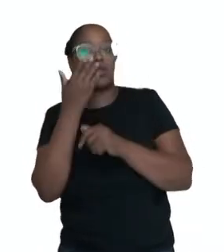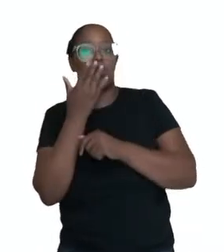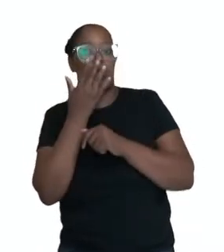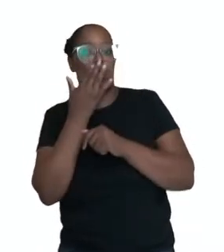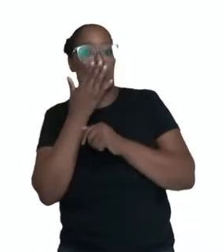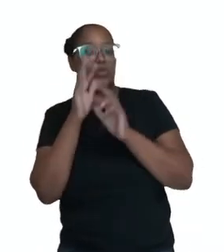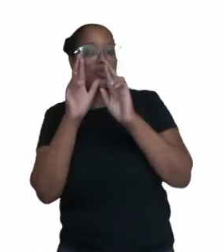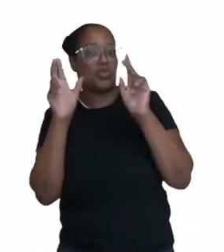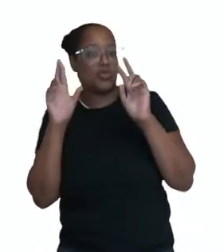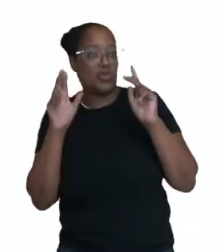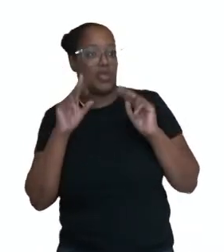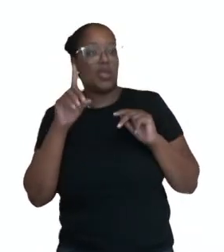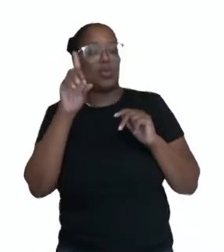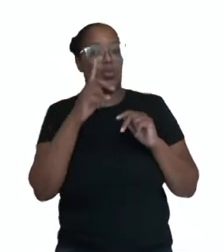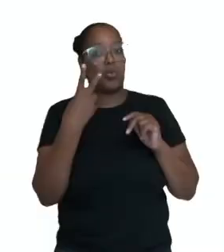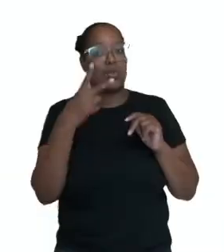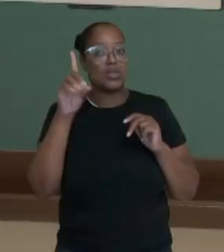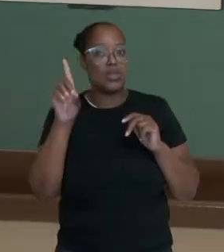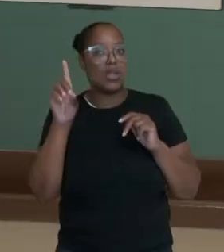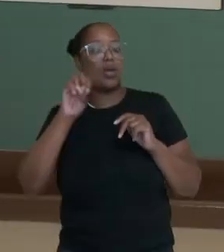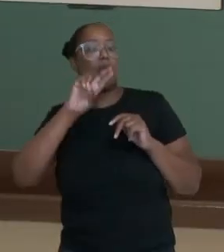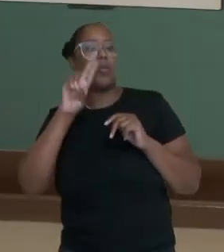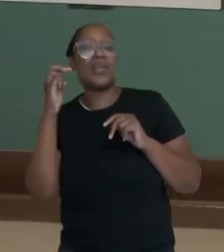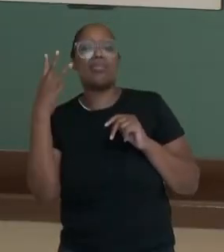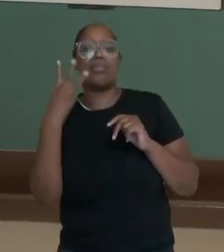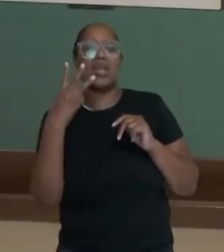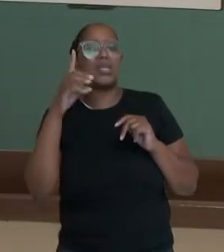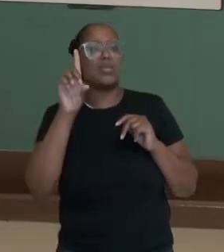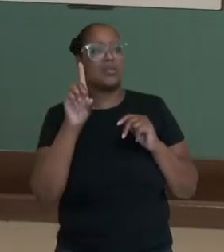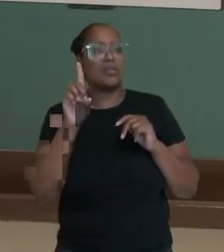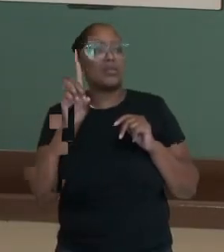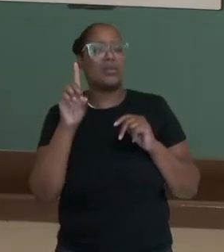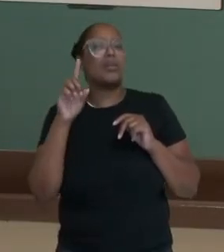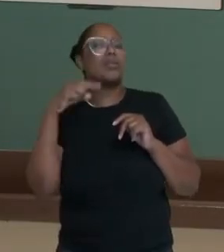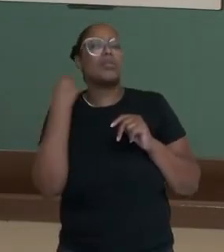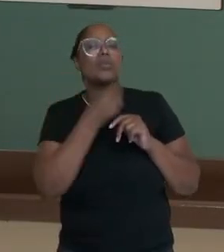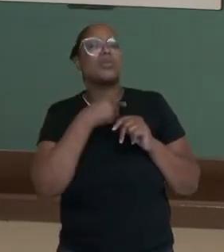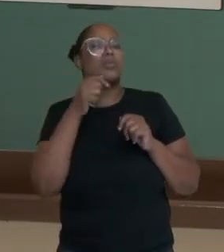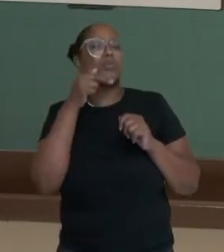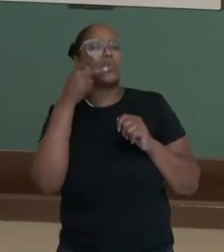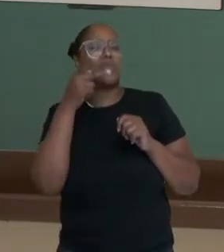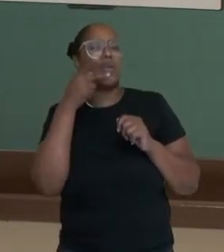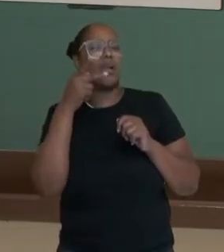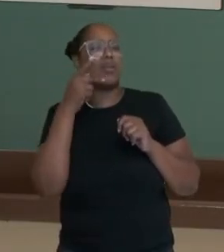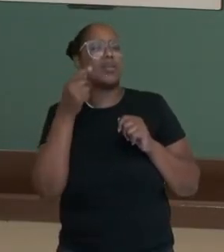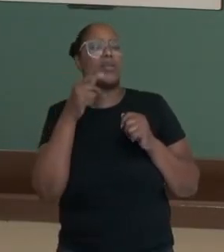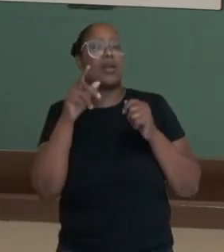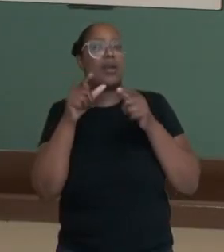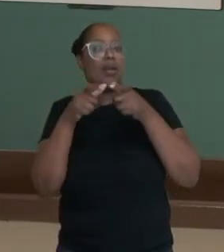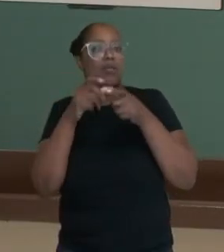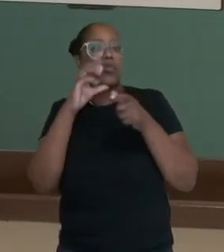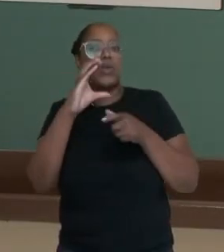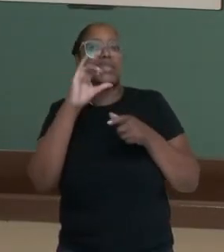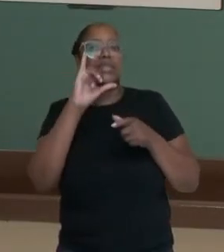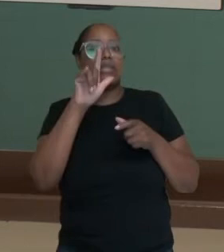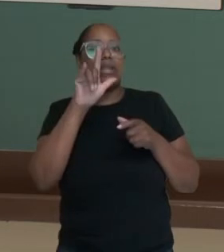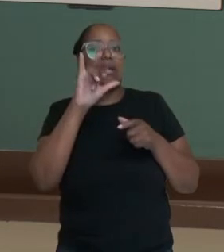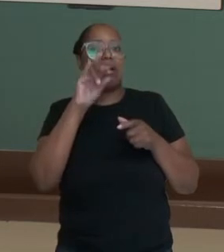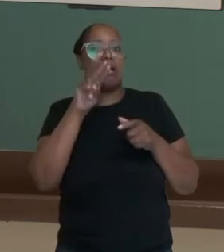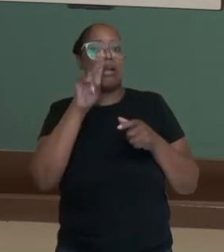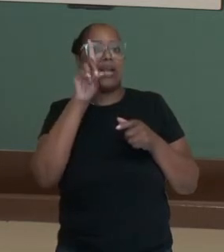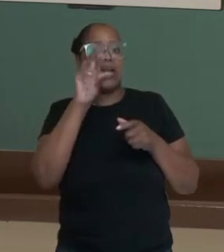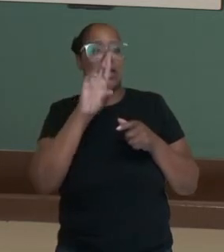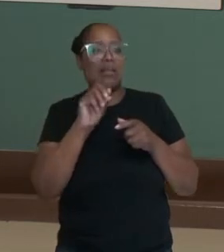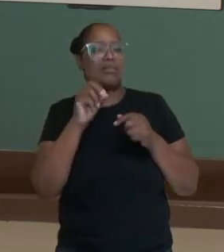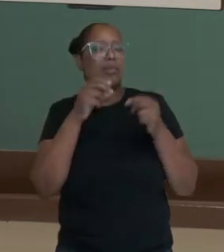trabalhando em 2D, ou em 3D, que daí nós estamos dizendo que é exatamente um cilindro, não é verdade? E